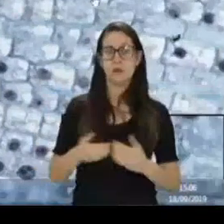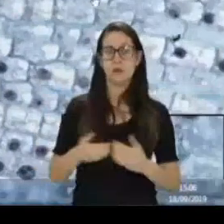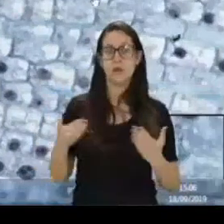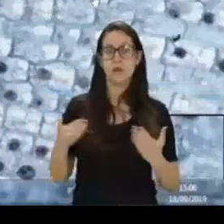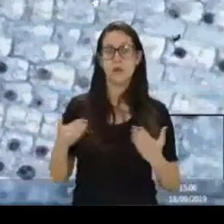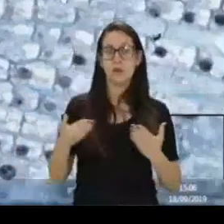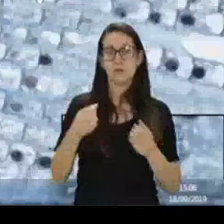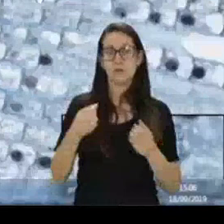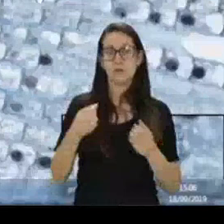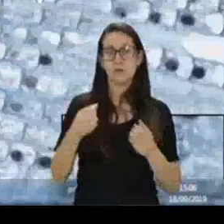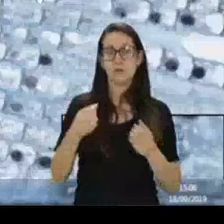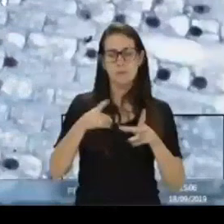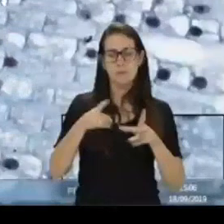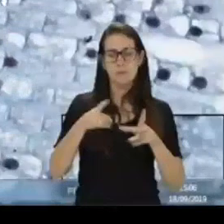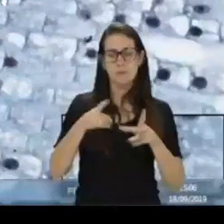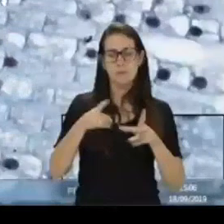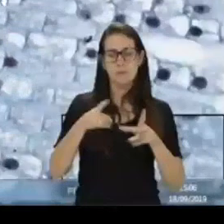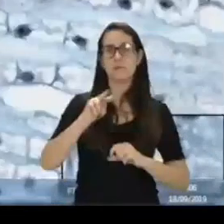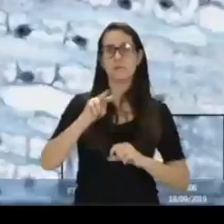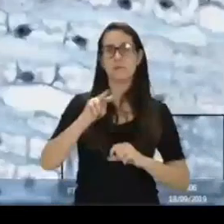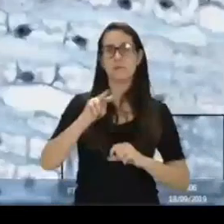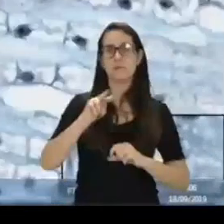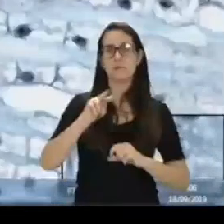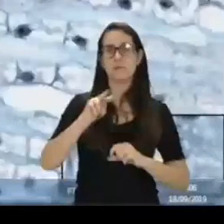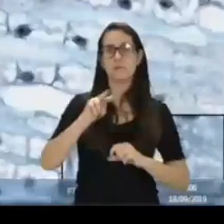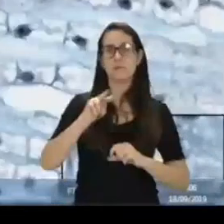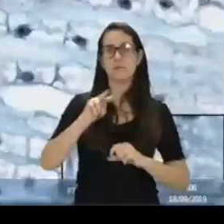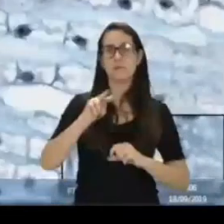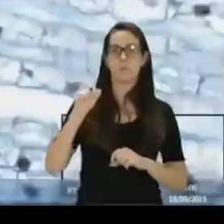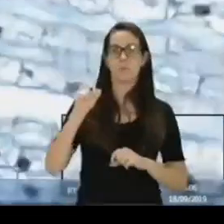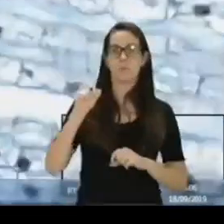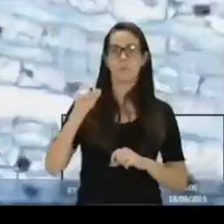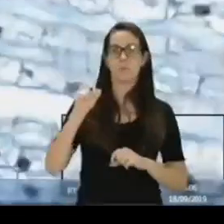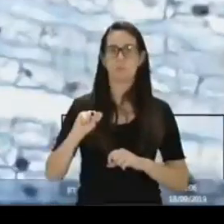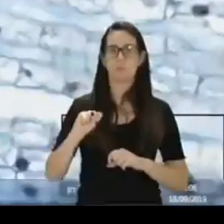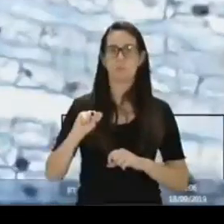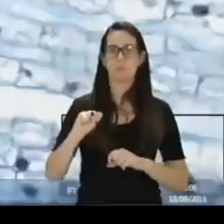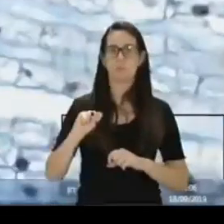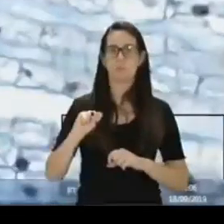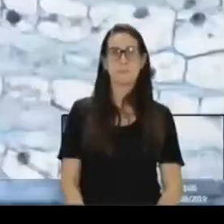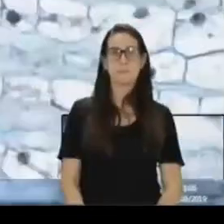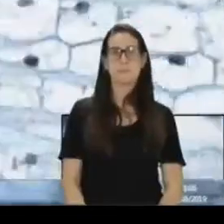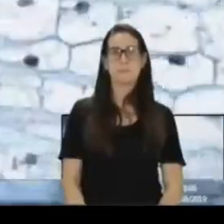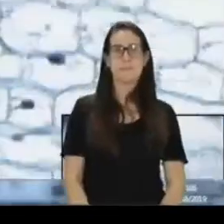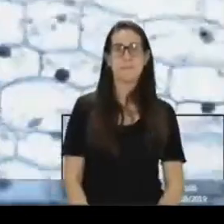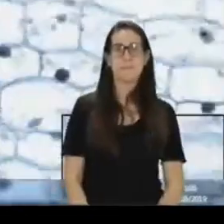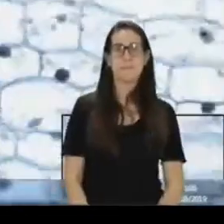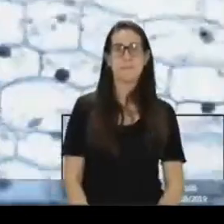vacúolos. Correndo a lâmina agora para a outra extremidade, para a extremidade oposta.